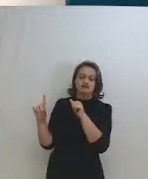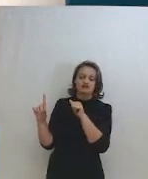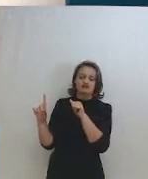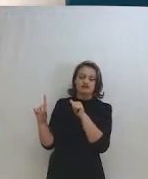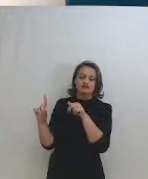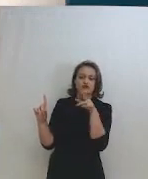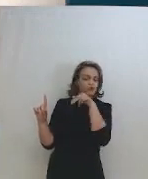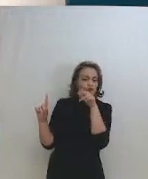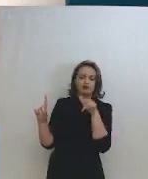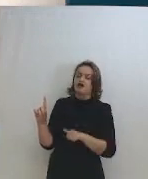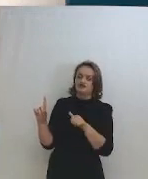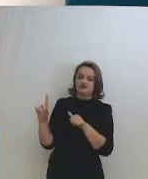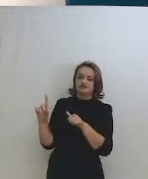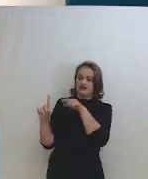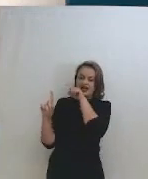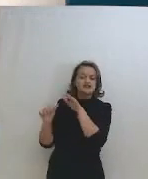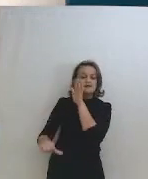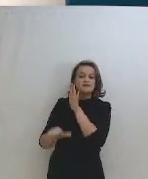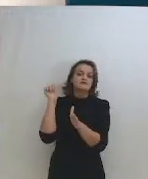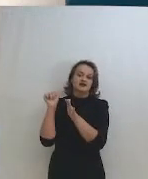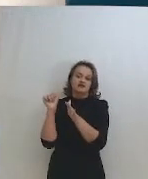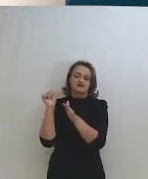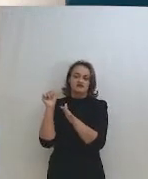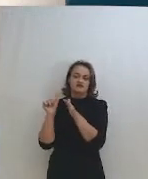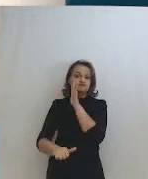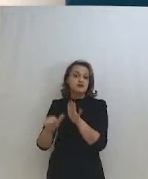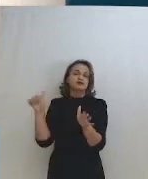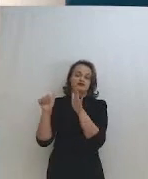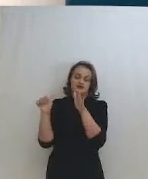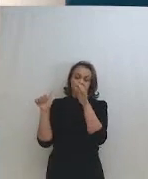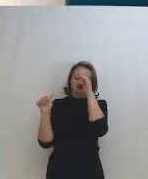qualquer inquérito de natureza policial.